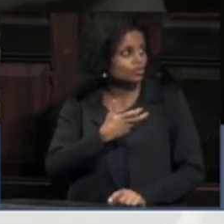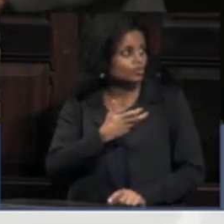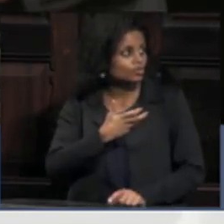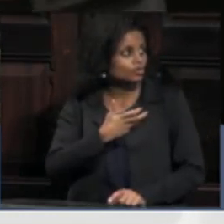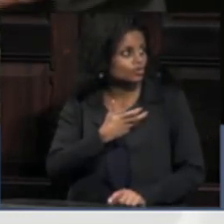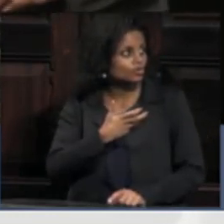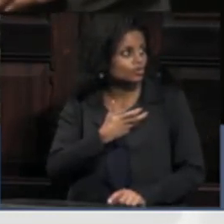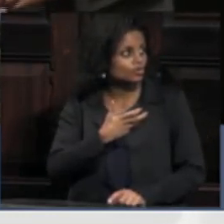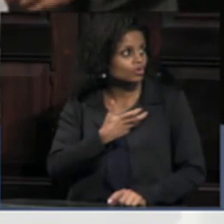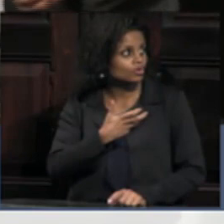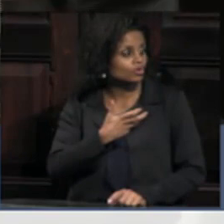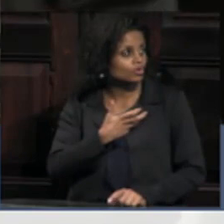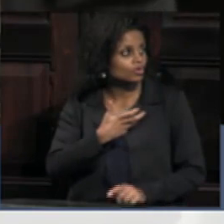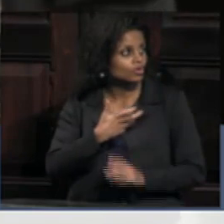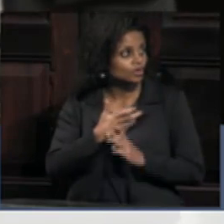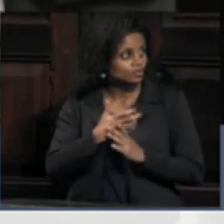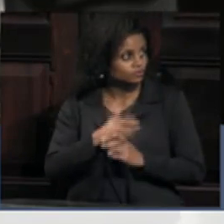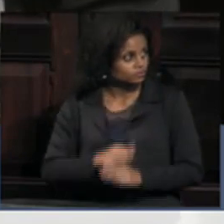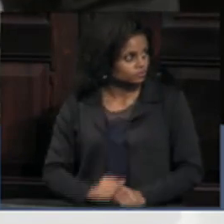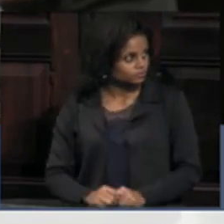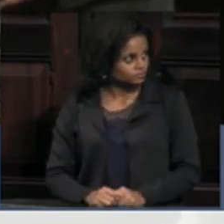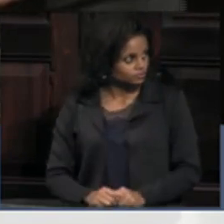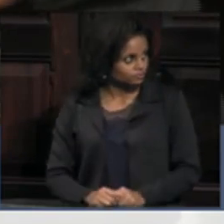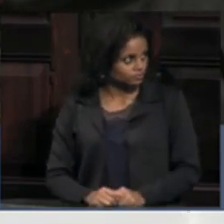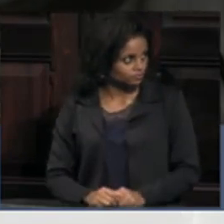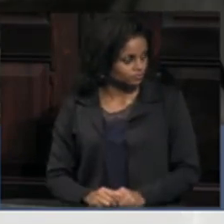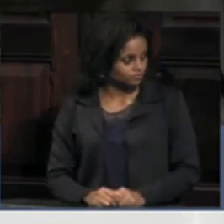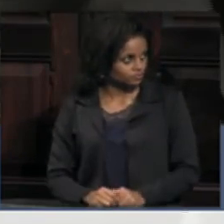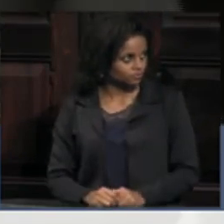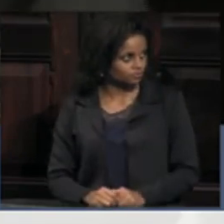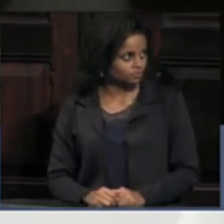com a seguinte ordem do dia. Vai ser que